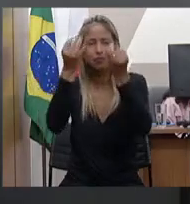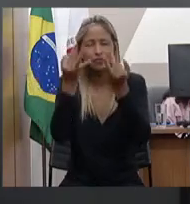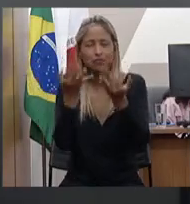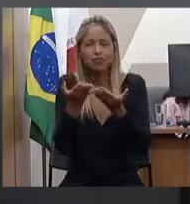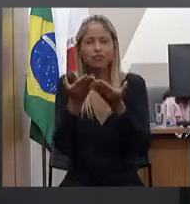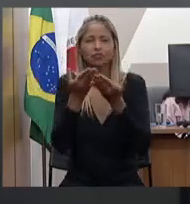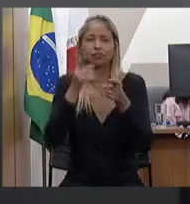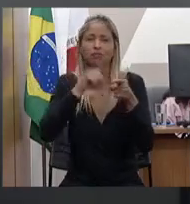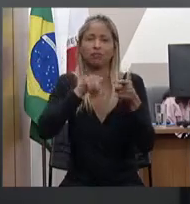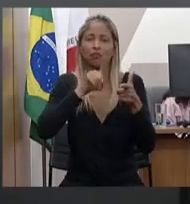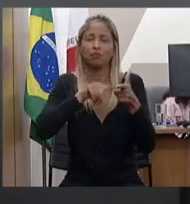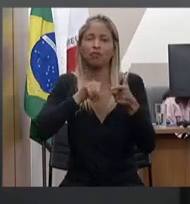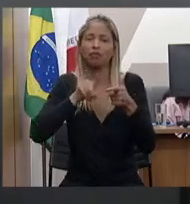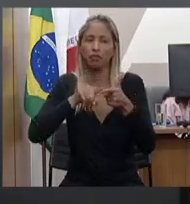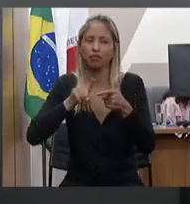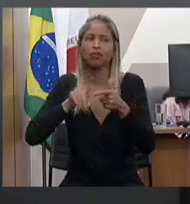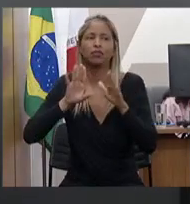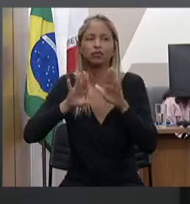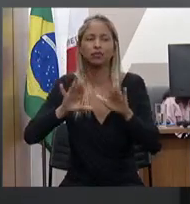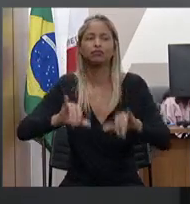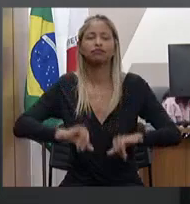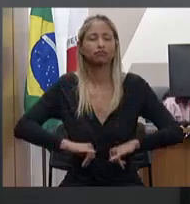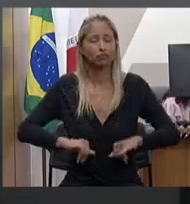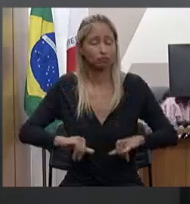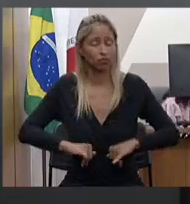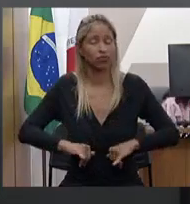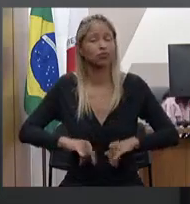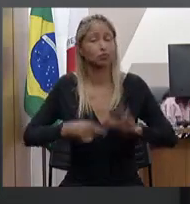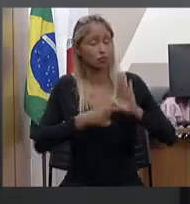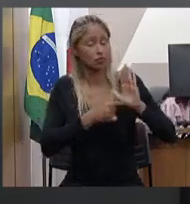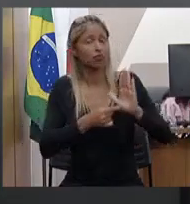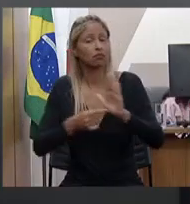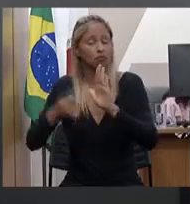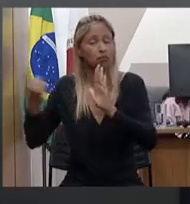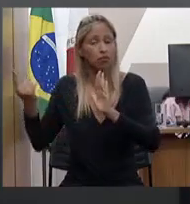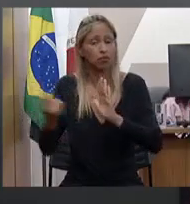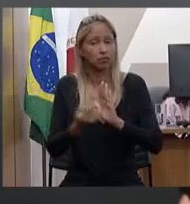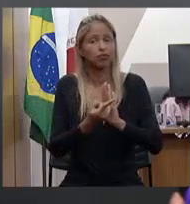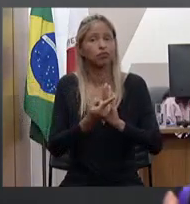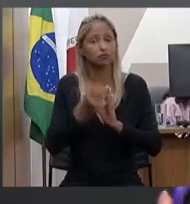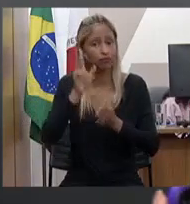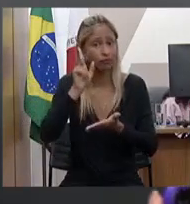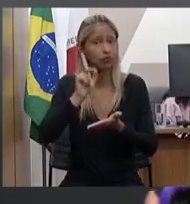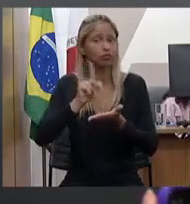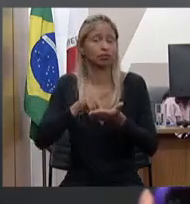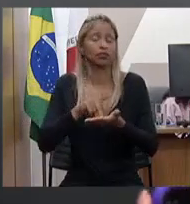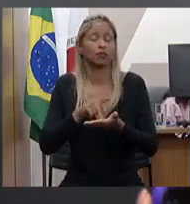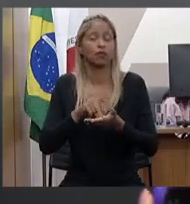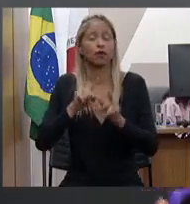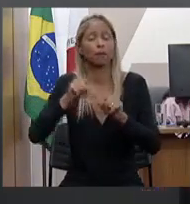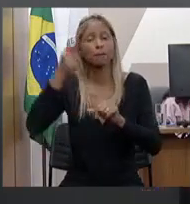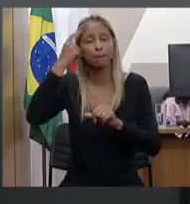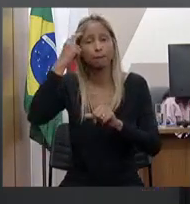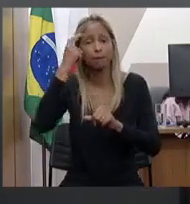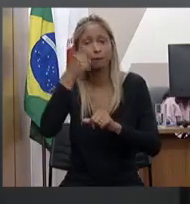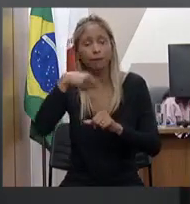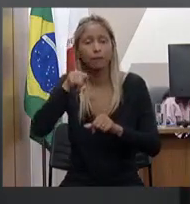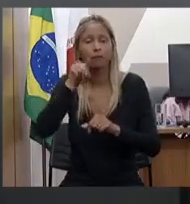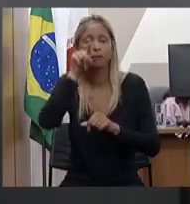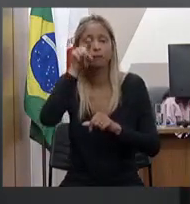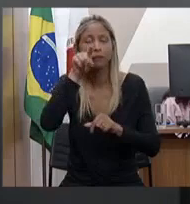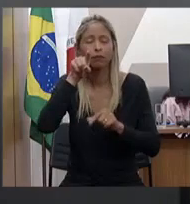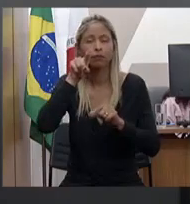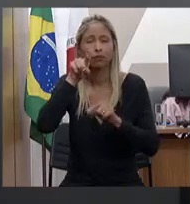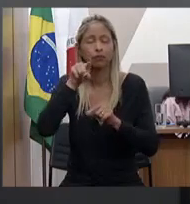diversos problemas que as categorias vem sofrendo e isso é evidente Mas penso que o que nós temos que apontar